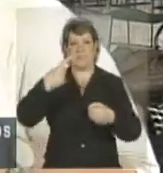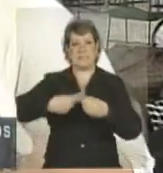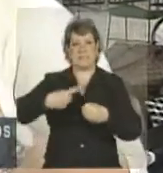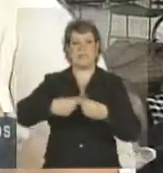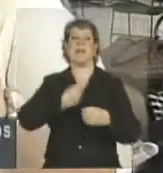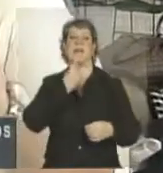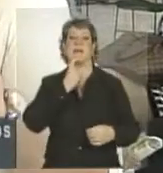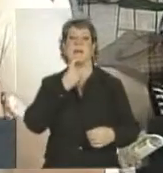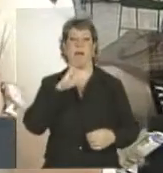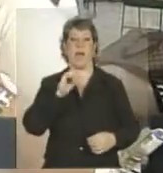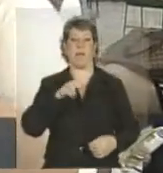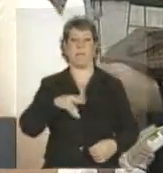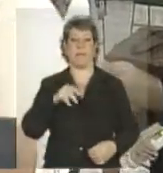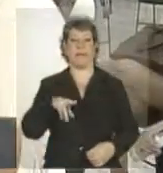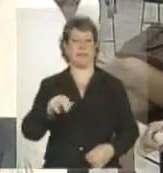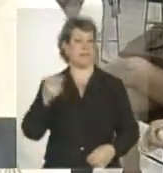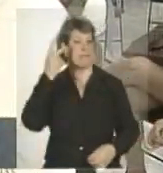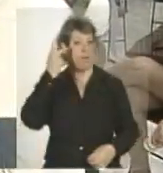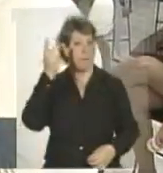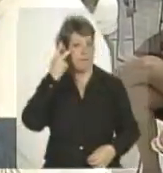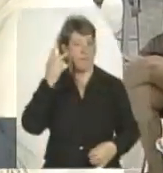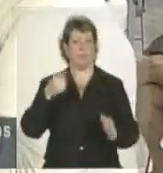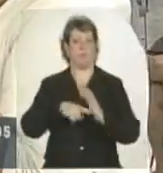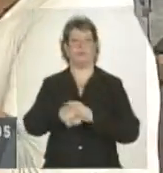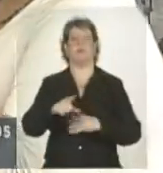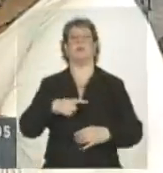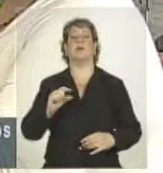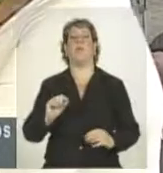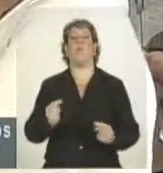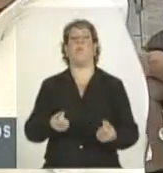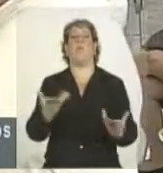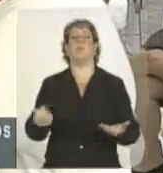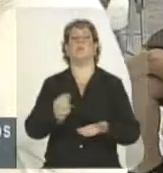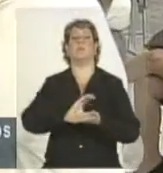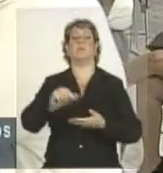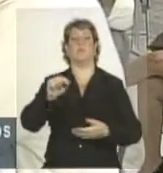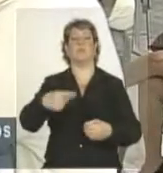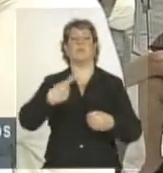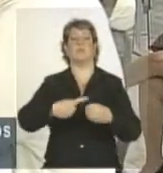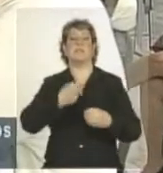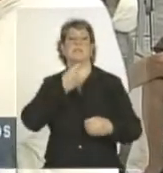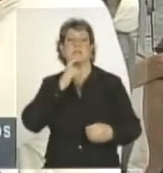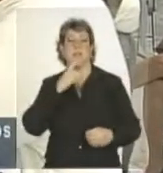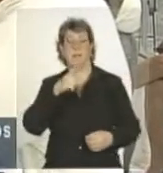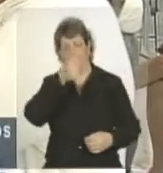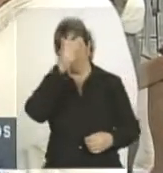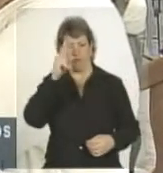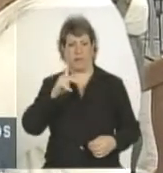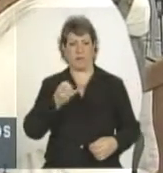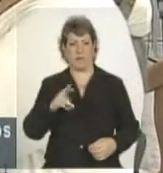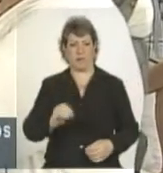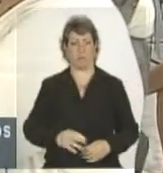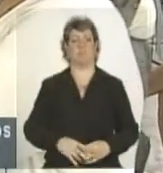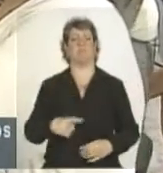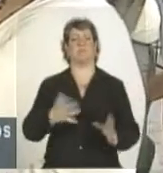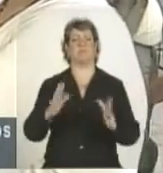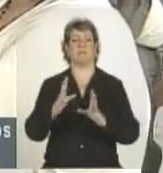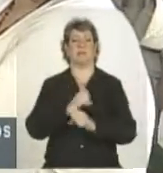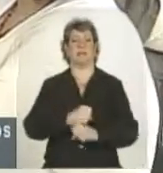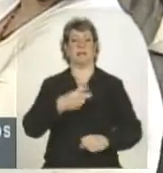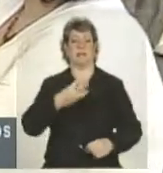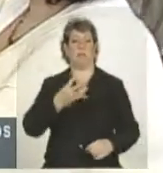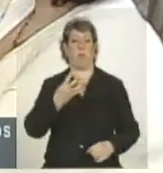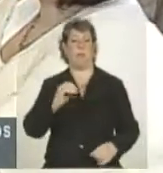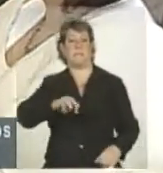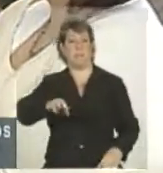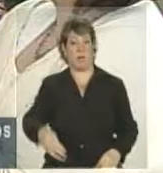São Paulo, Pedro Serafim. Quanto que vai ser investido em Campinas, prefeito? Aproximadamente 340 milhões